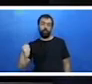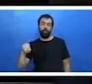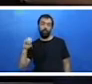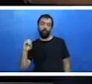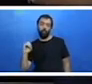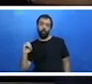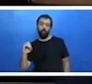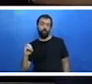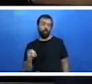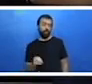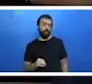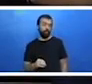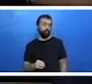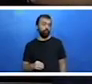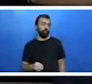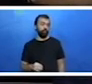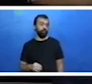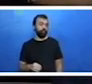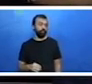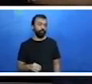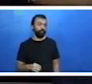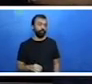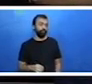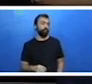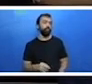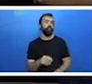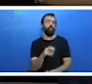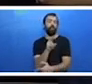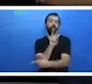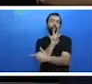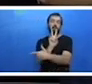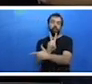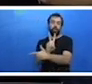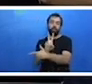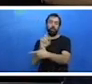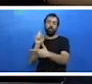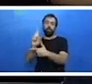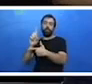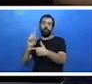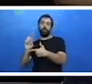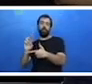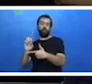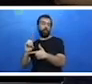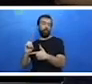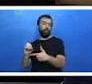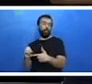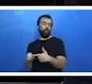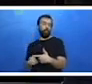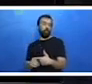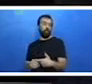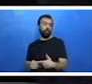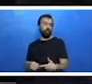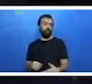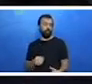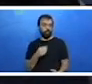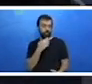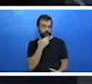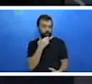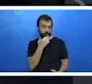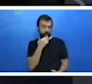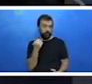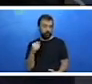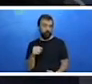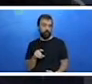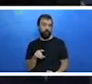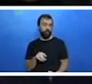A professora explicou que quando não tem nada, eu posso pôr vírgula 0. Se eu vou dividir